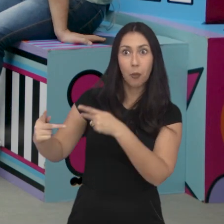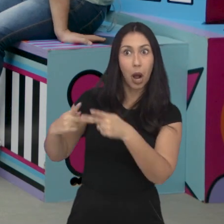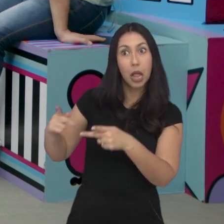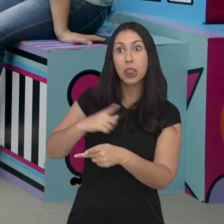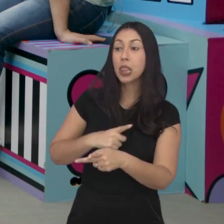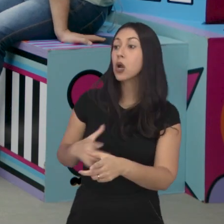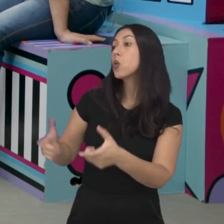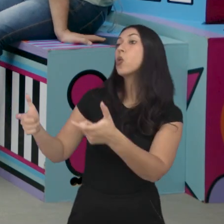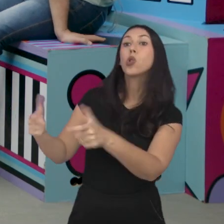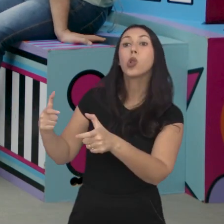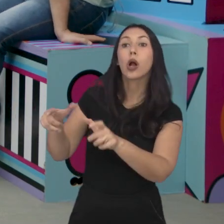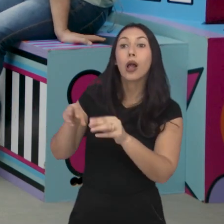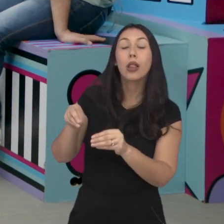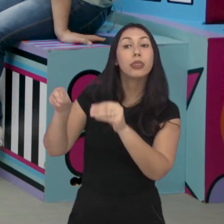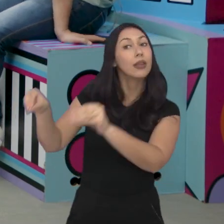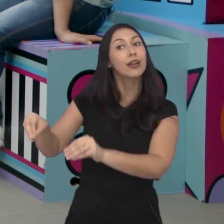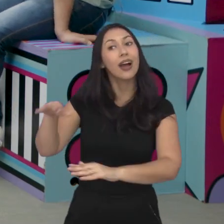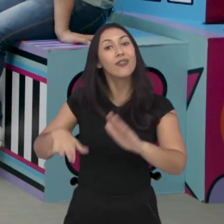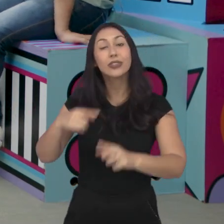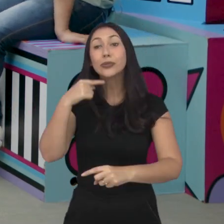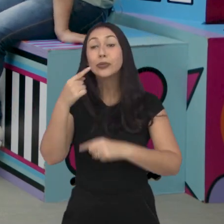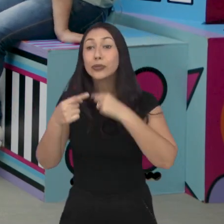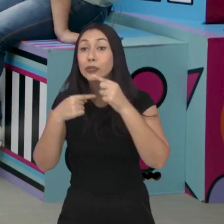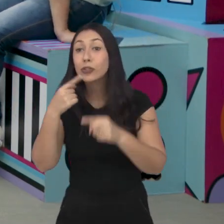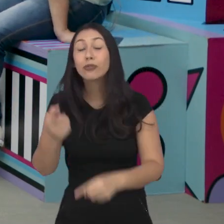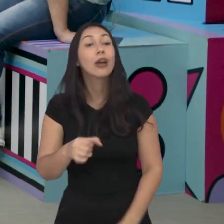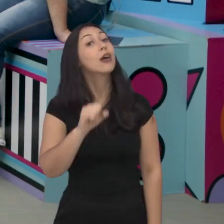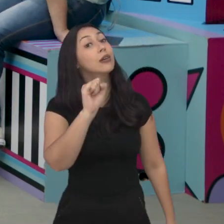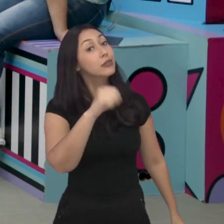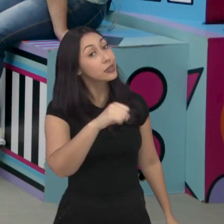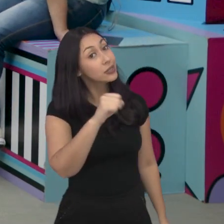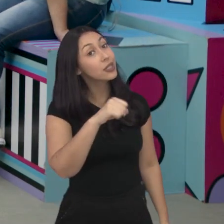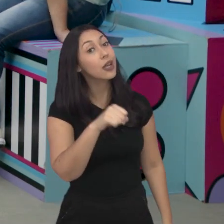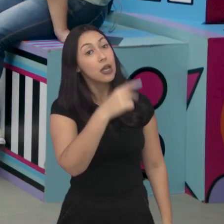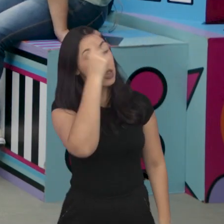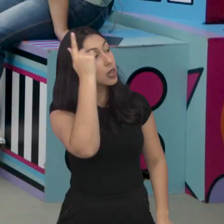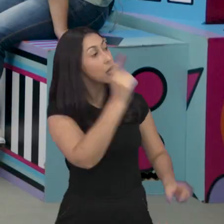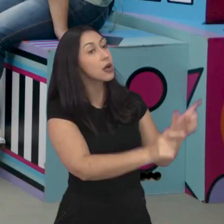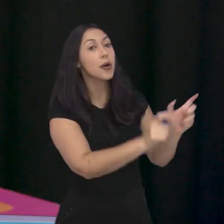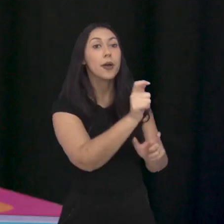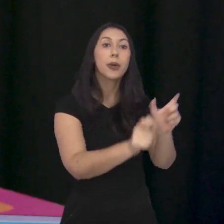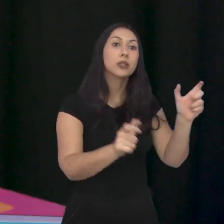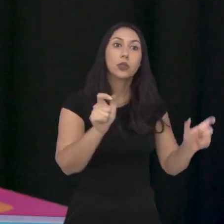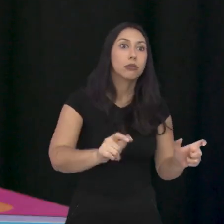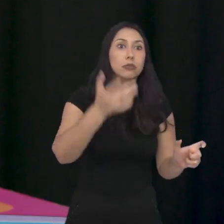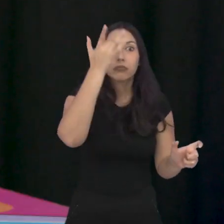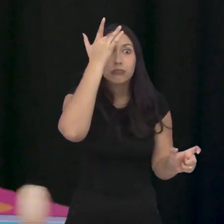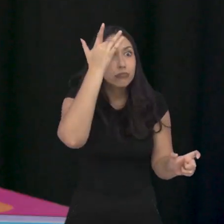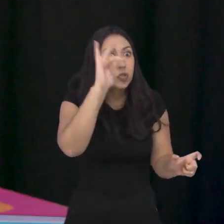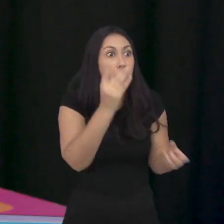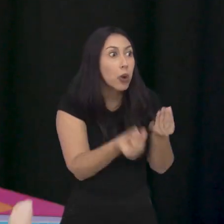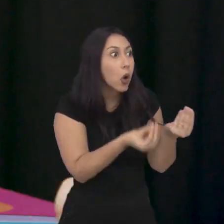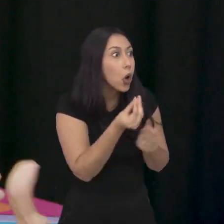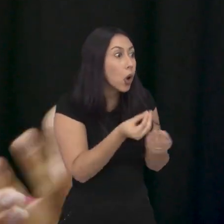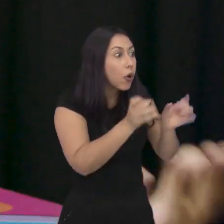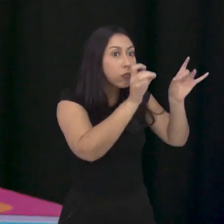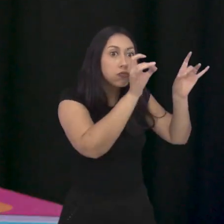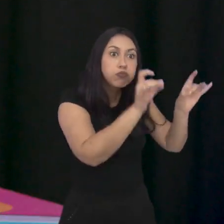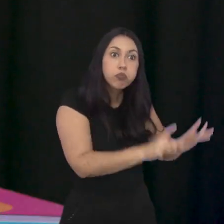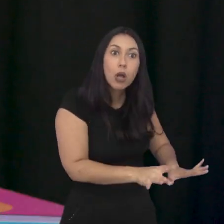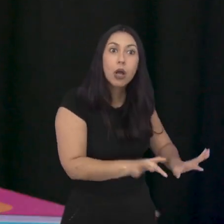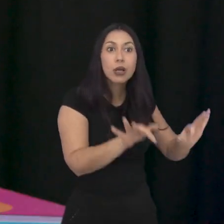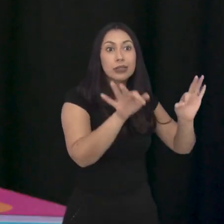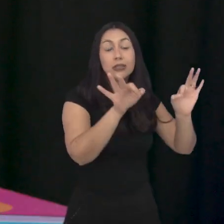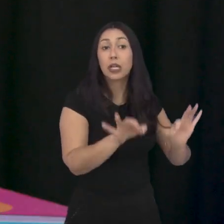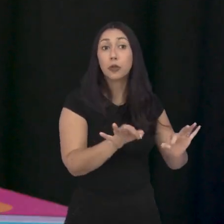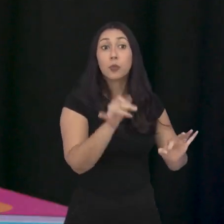tem os pontos de entrega voluntária, né? Ainda tem dúvida, né, de como agir. A maioria das pessoas não sabe o que fazer com